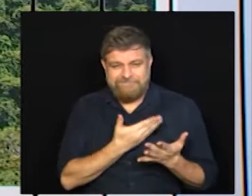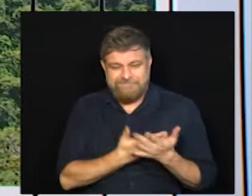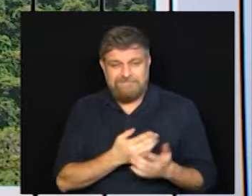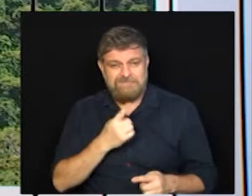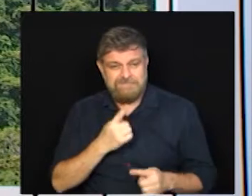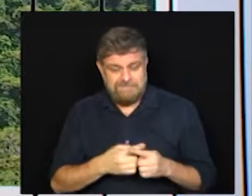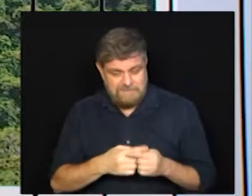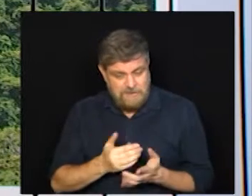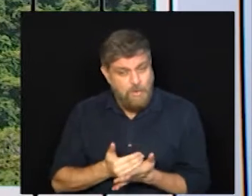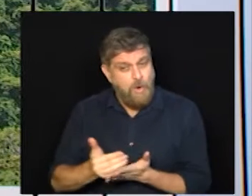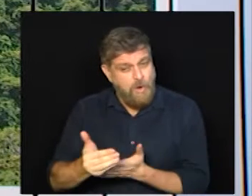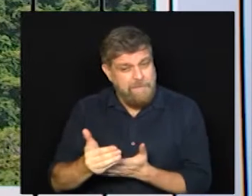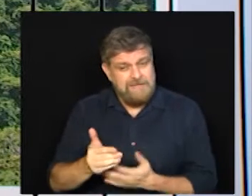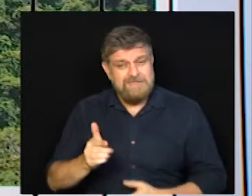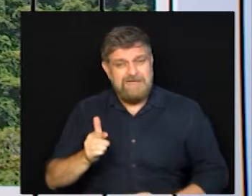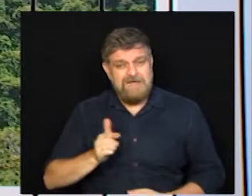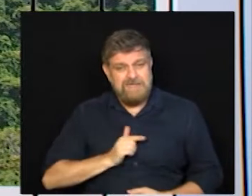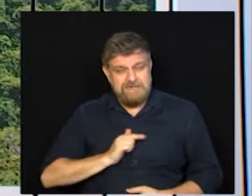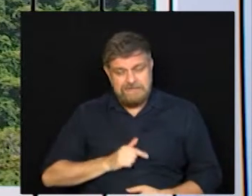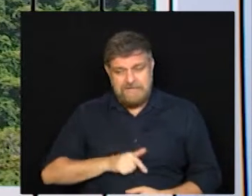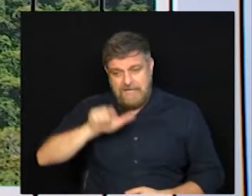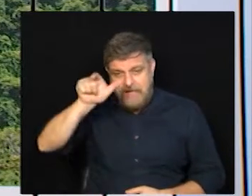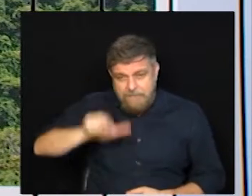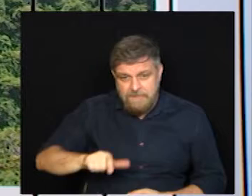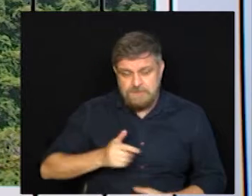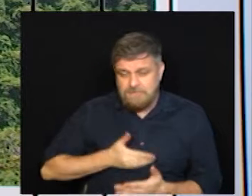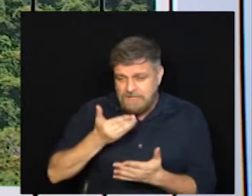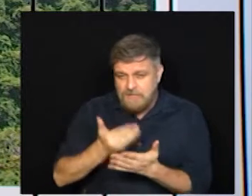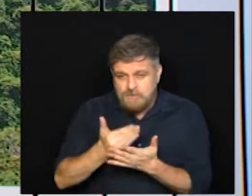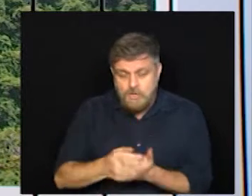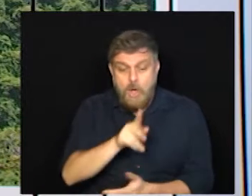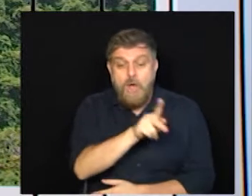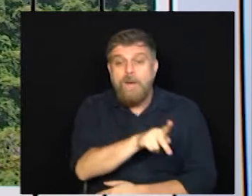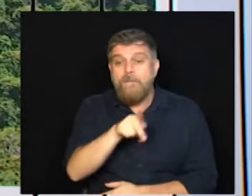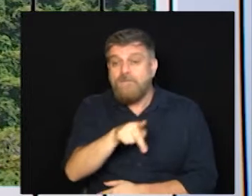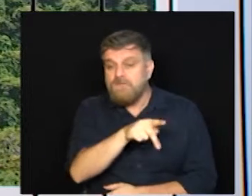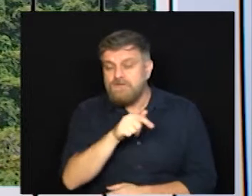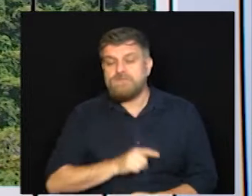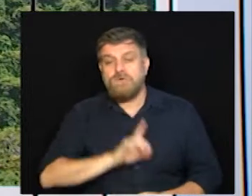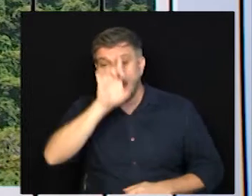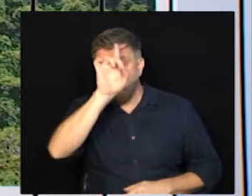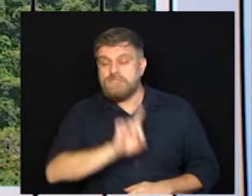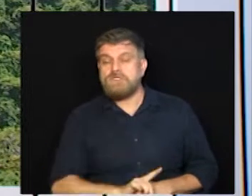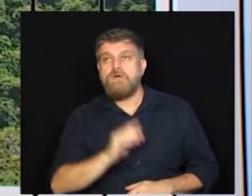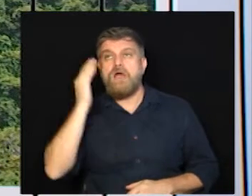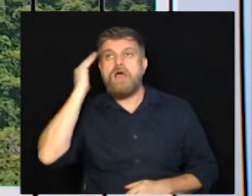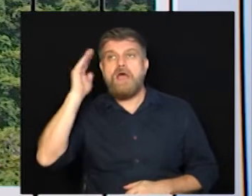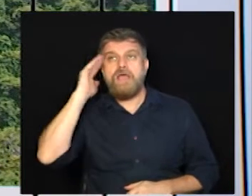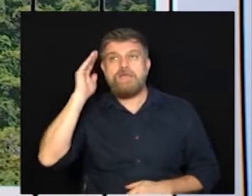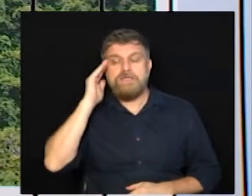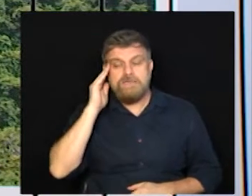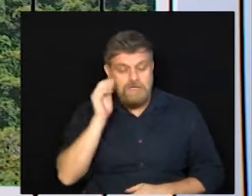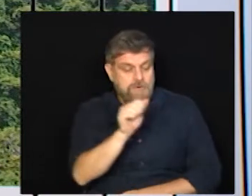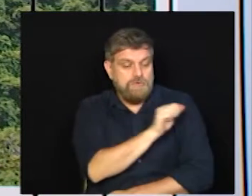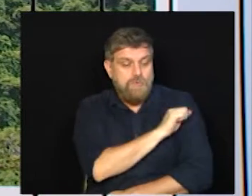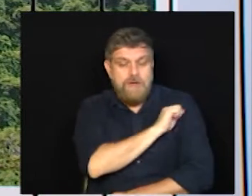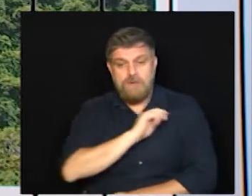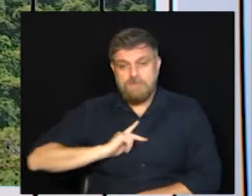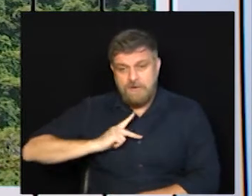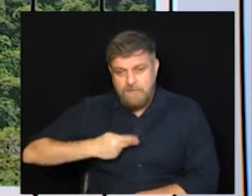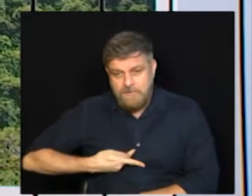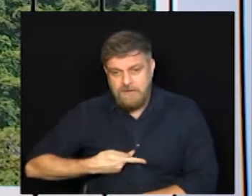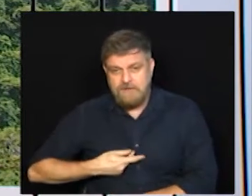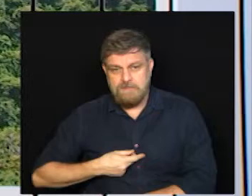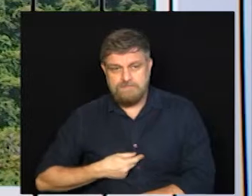também, dá uma formação continuada para professores, para os diretores de escola. Quando no ensino médio isso acaba